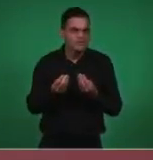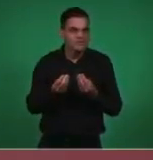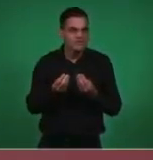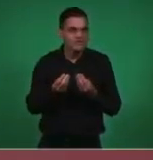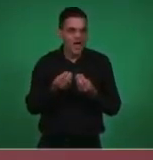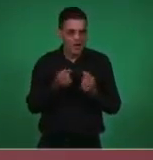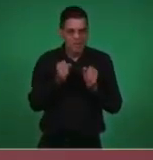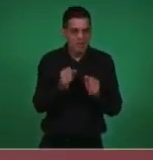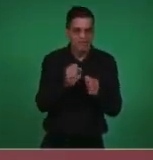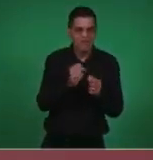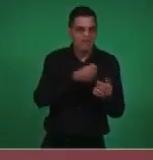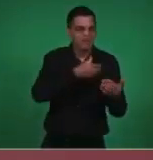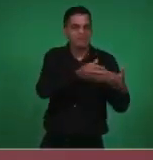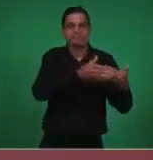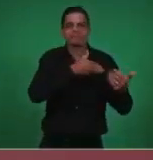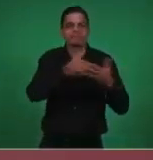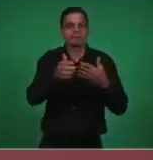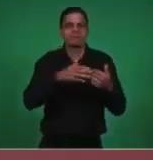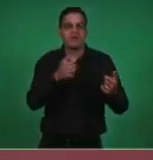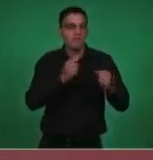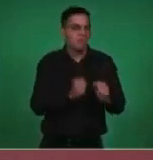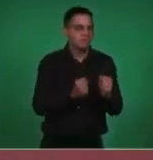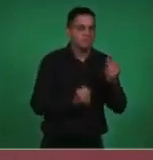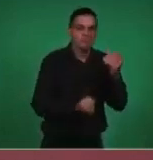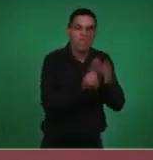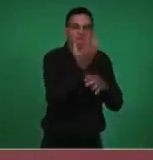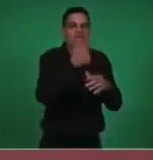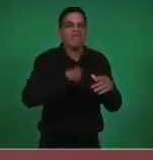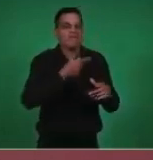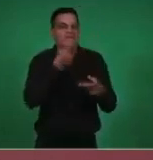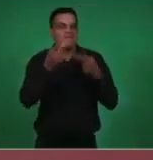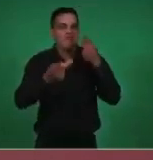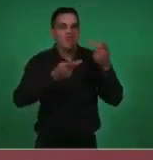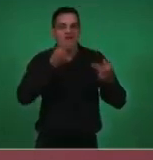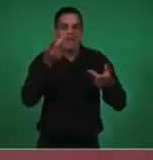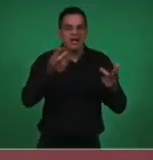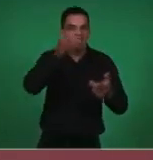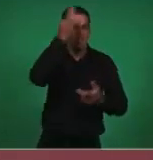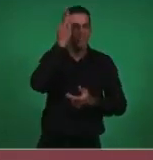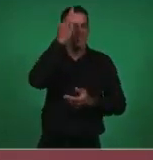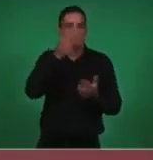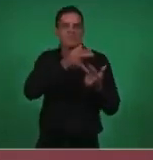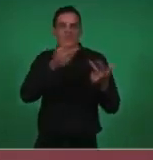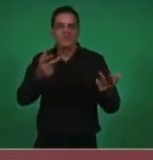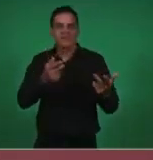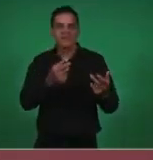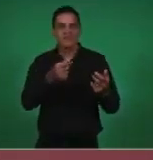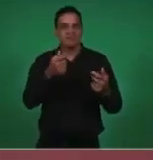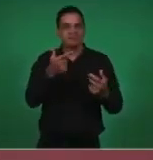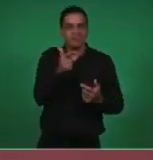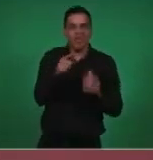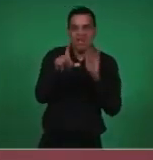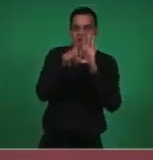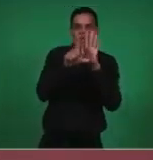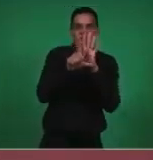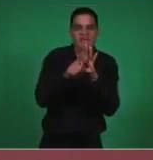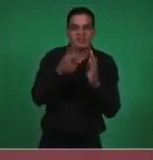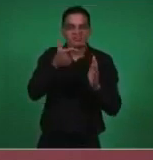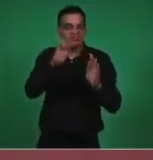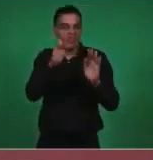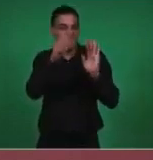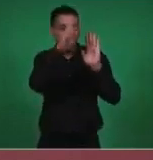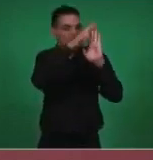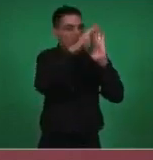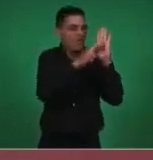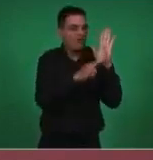quiser. Eu não preciso seguir regras, eu não estou sujeito a leis, porque eu sou proveniente